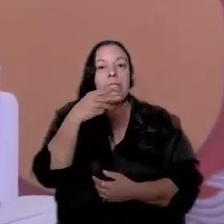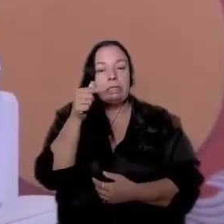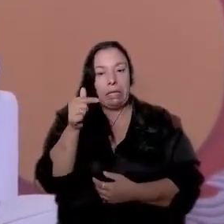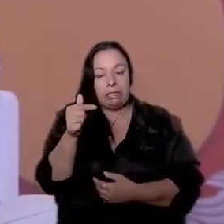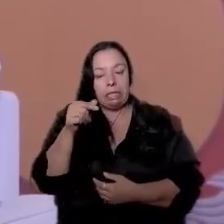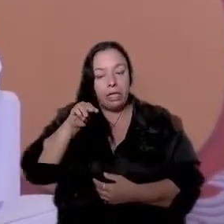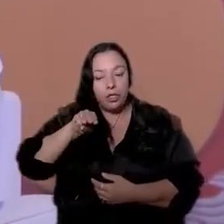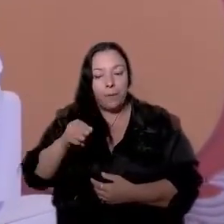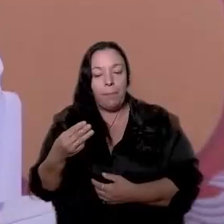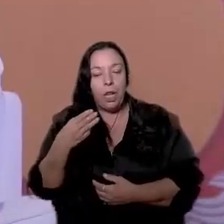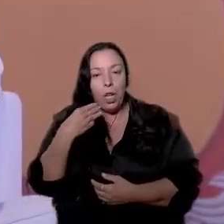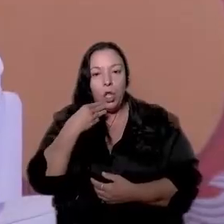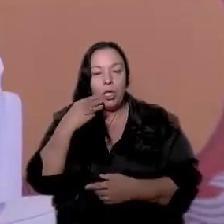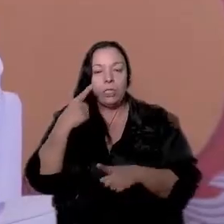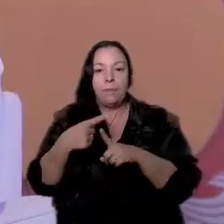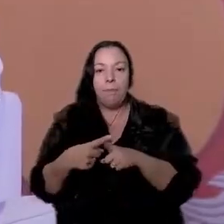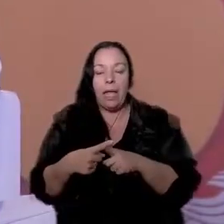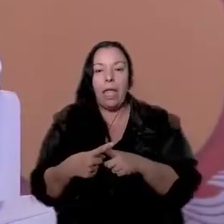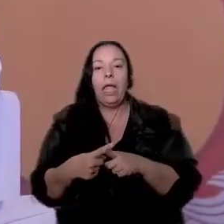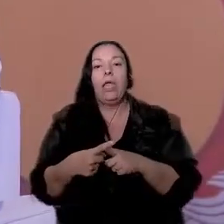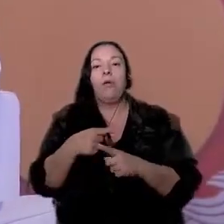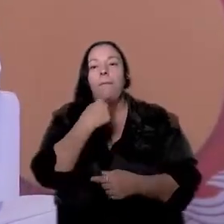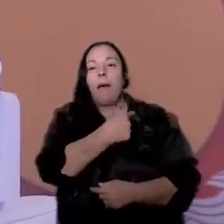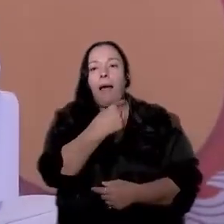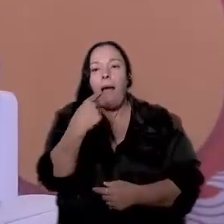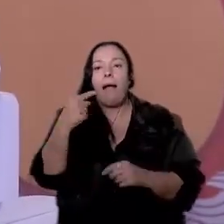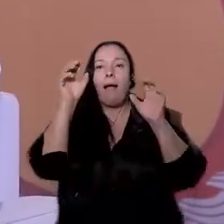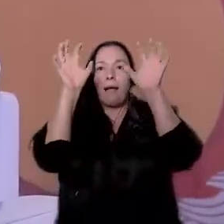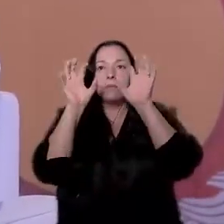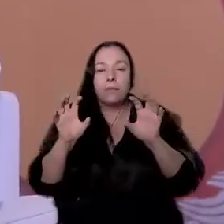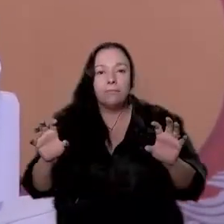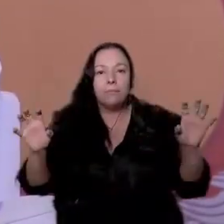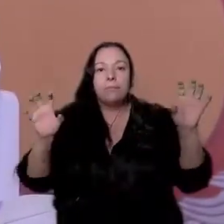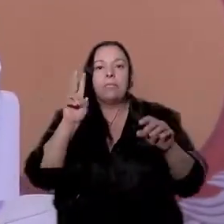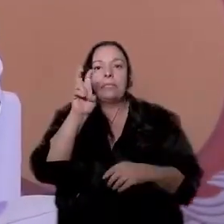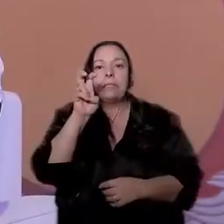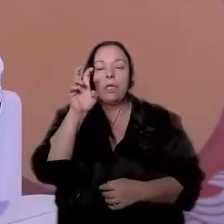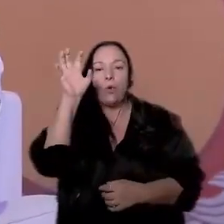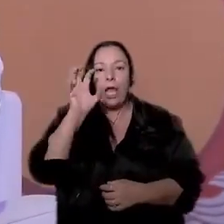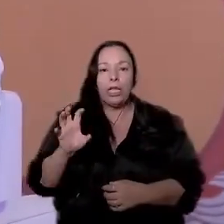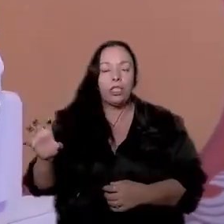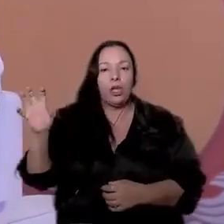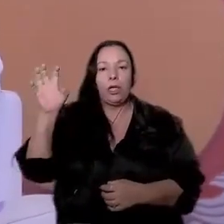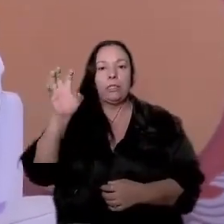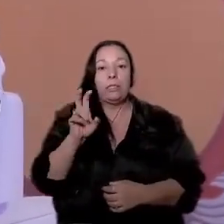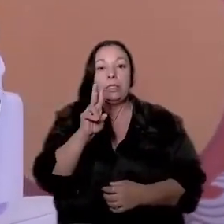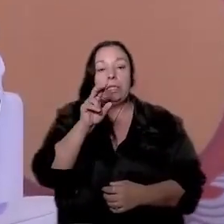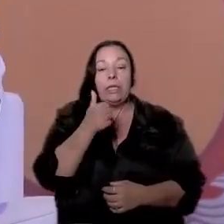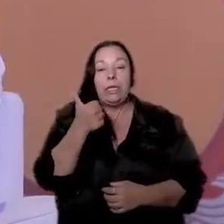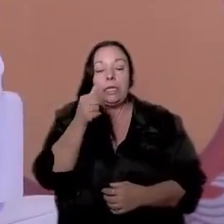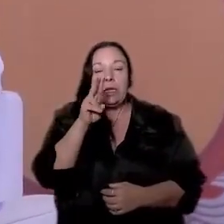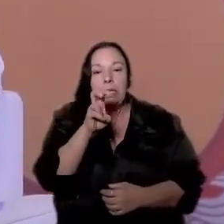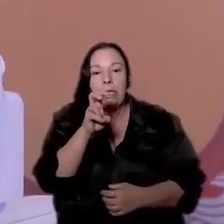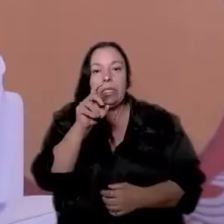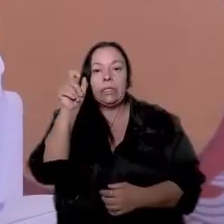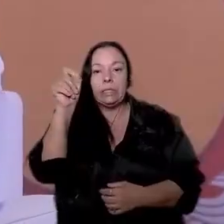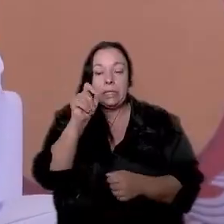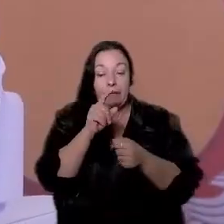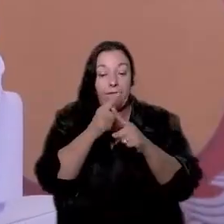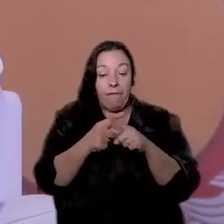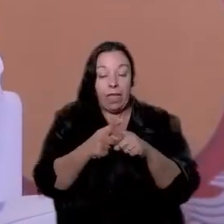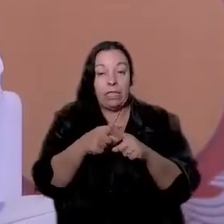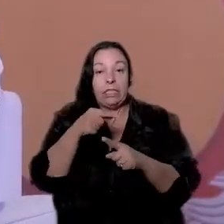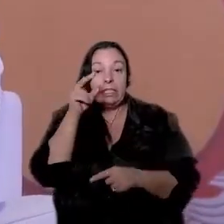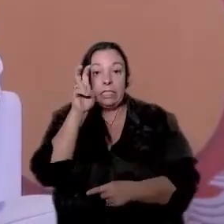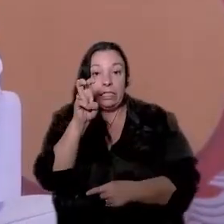Norte, 37 milhões e meio para o Nordeste, 37 milhões e meio para cada uma das 5 regiões. 15 vezes 5 faz